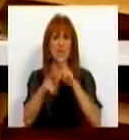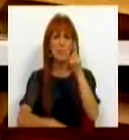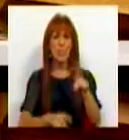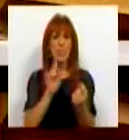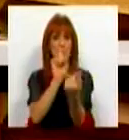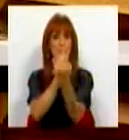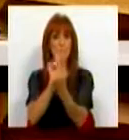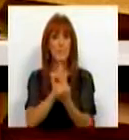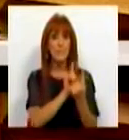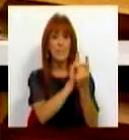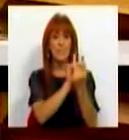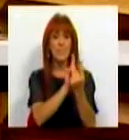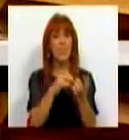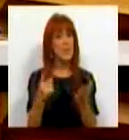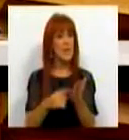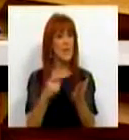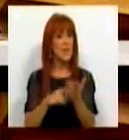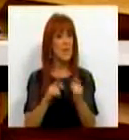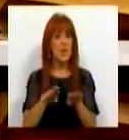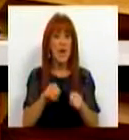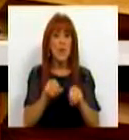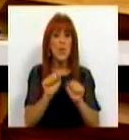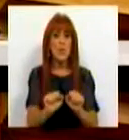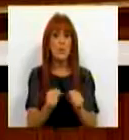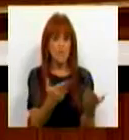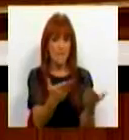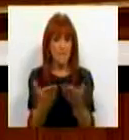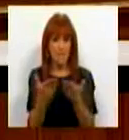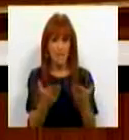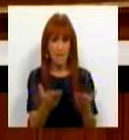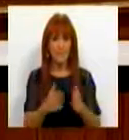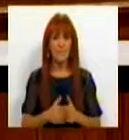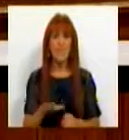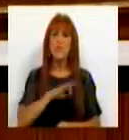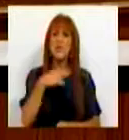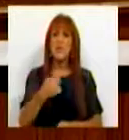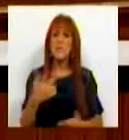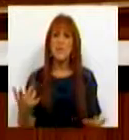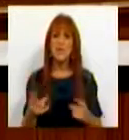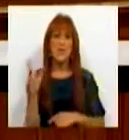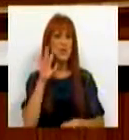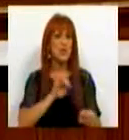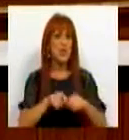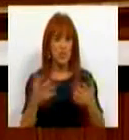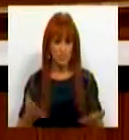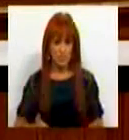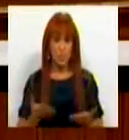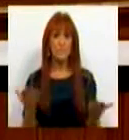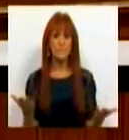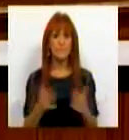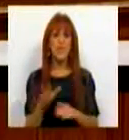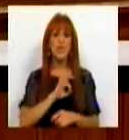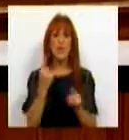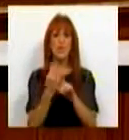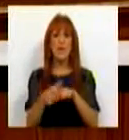de atendimento com as necessidades locais existentes. Sr. Presidente, Sras. E Srs. Deputados,